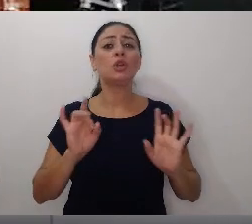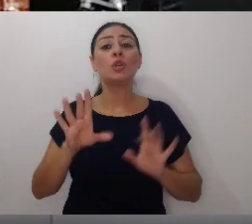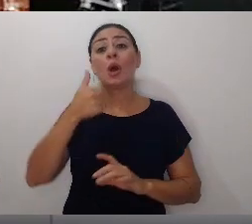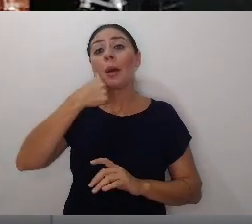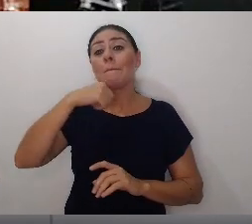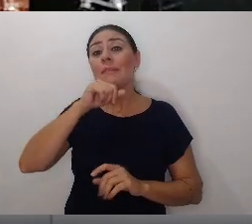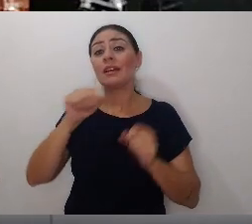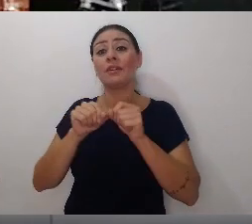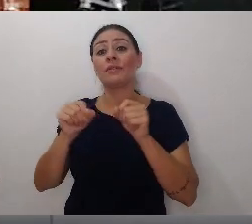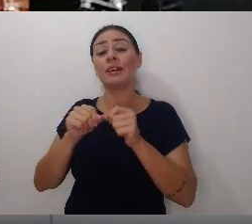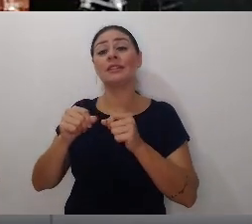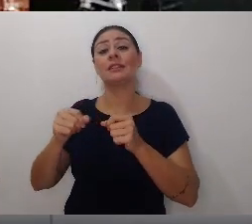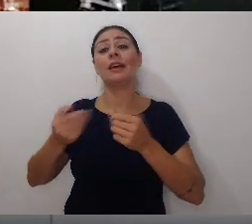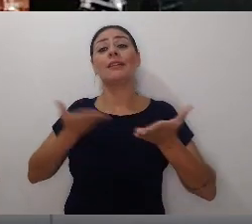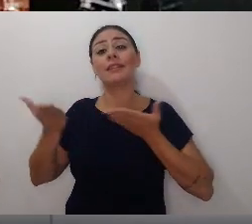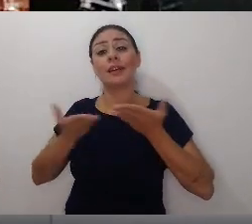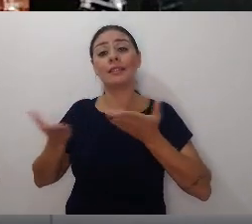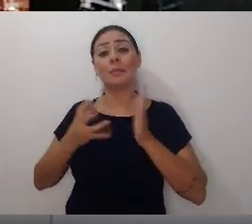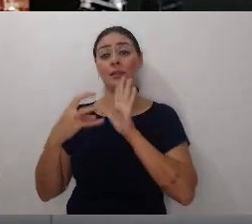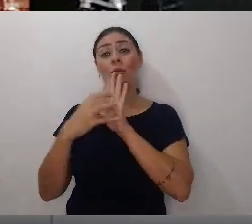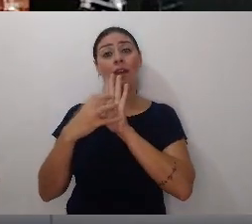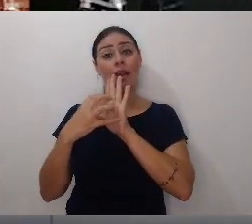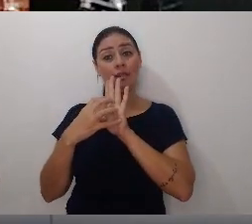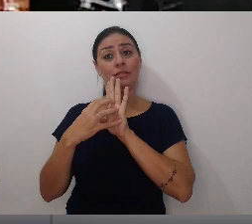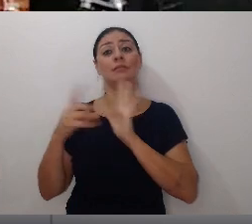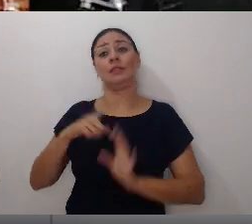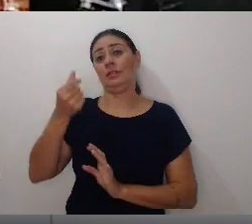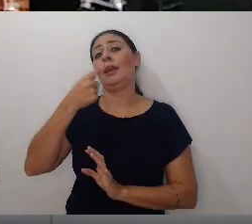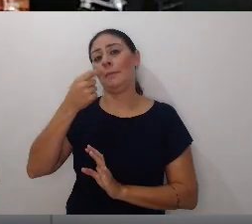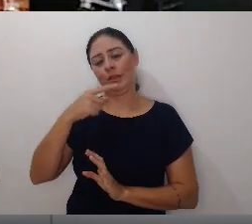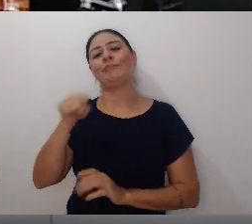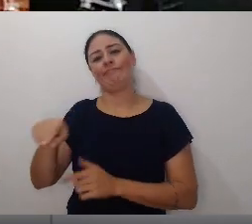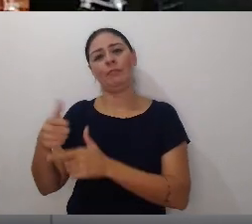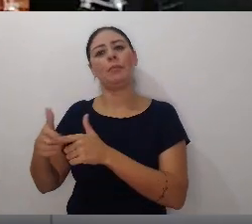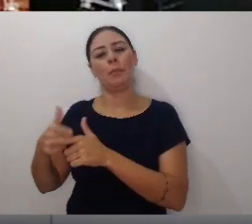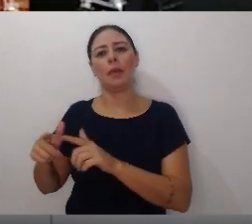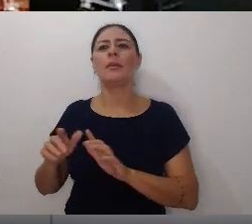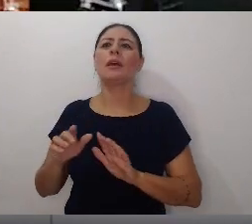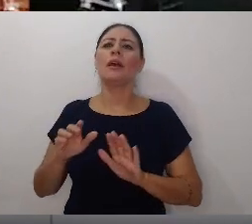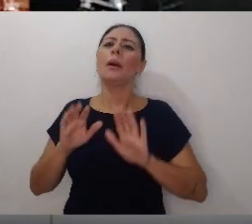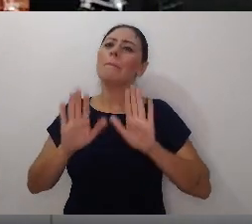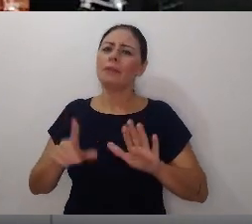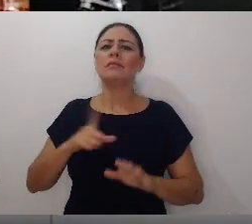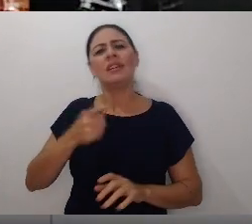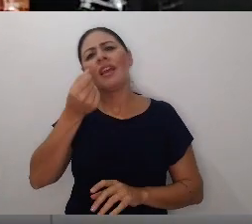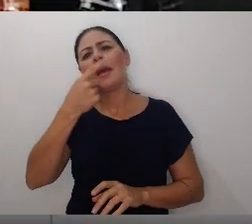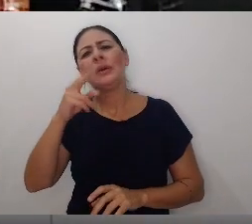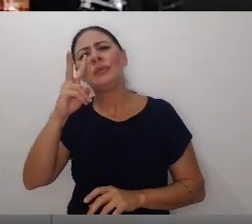estudos, contraindica a amamentação. A não ser os antirretrovirais, a mãe que faz tratamento de